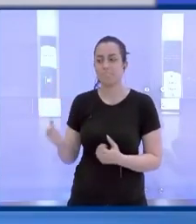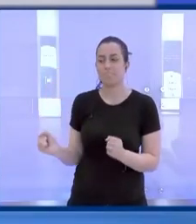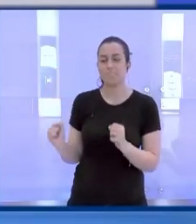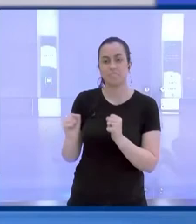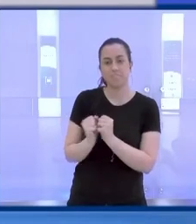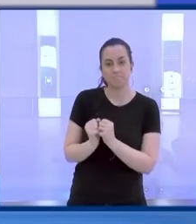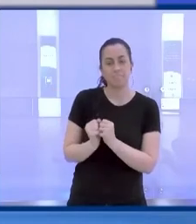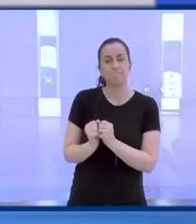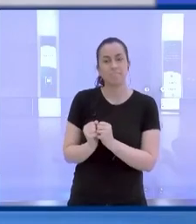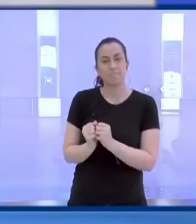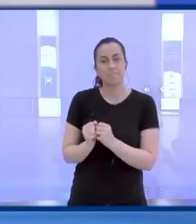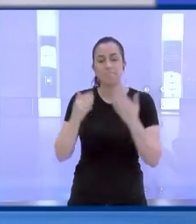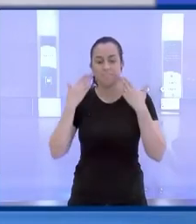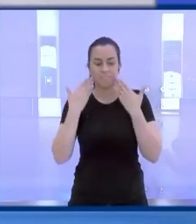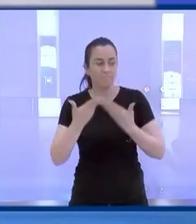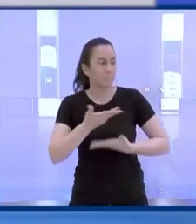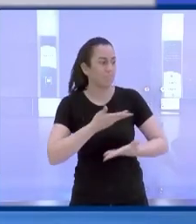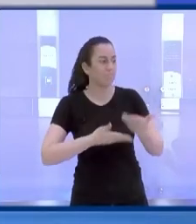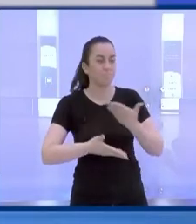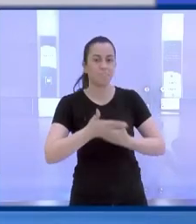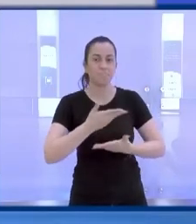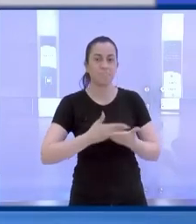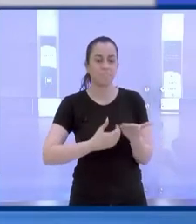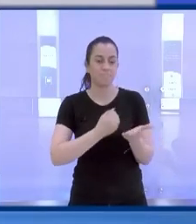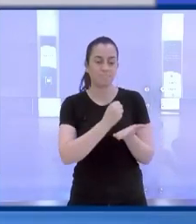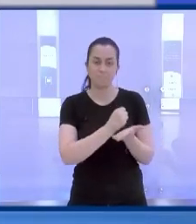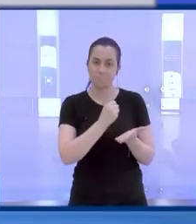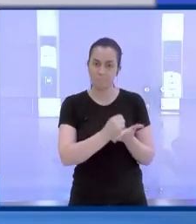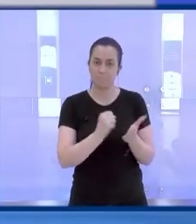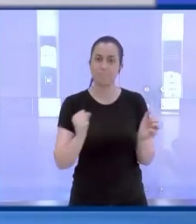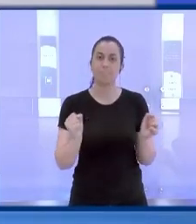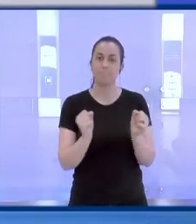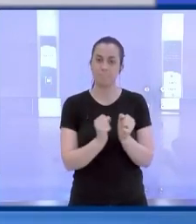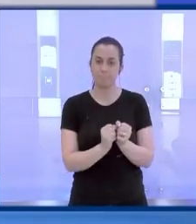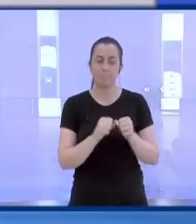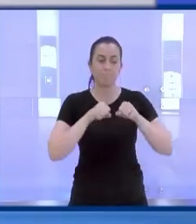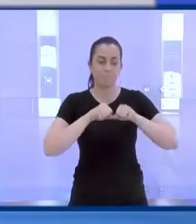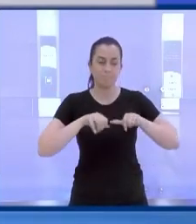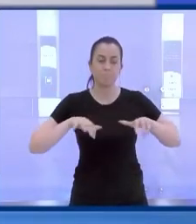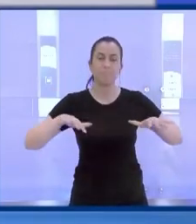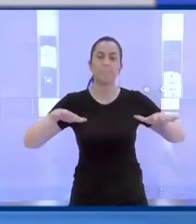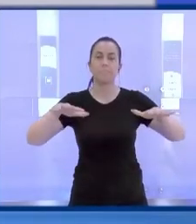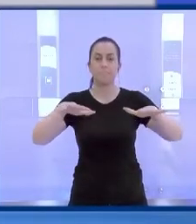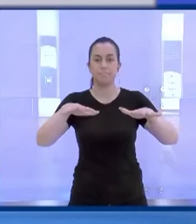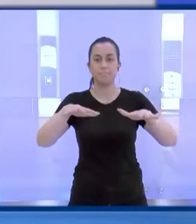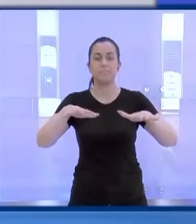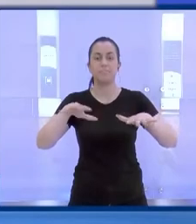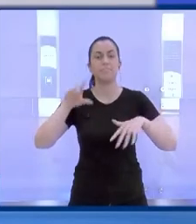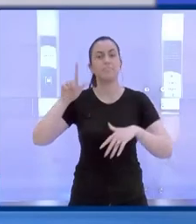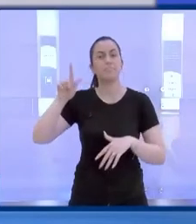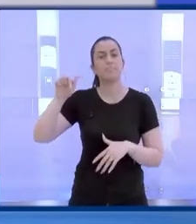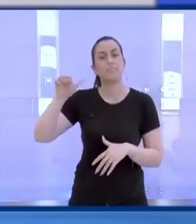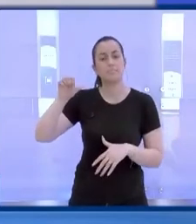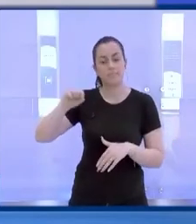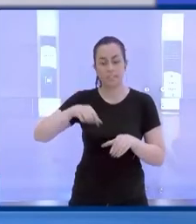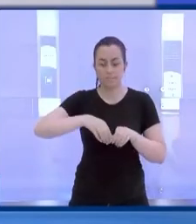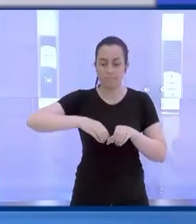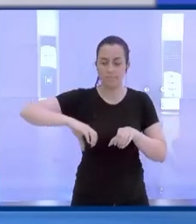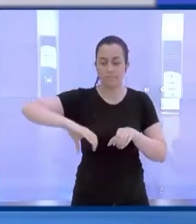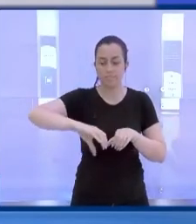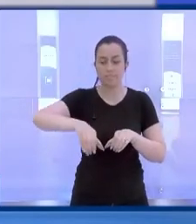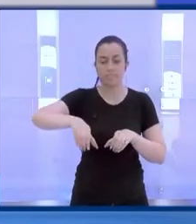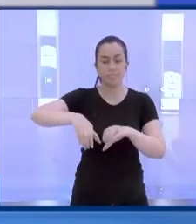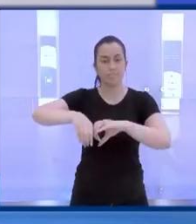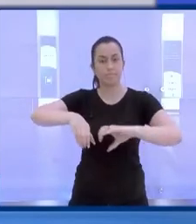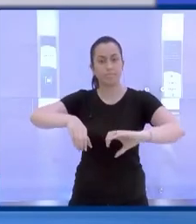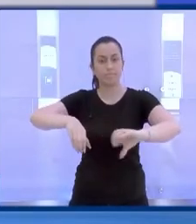está adquirindo um contrato de concessão, do direito de distribuição do gás canalizado no Estado e,